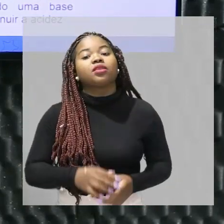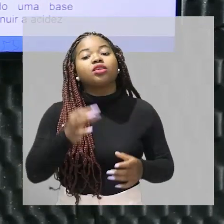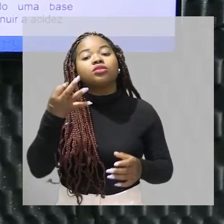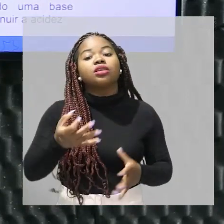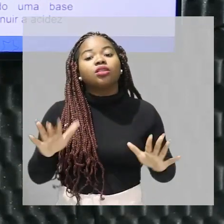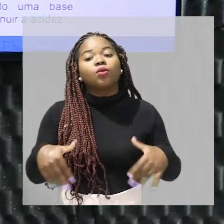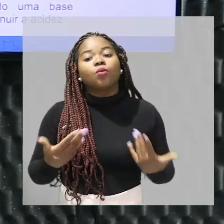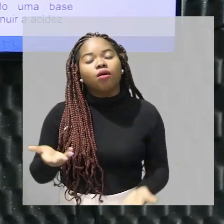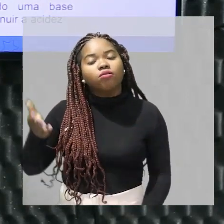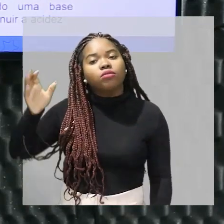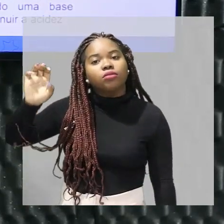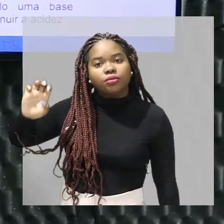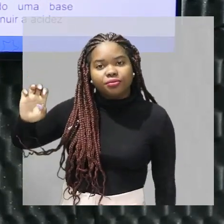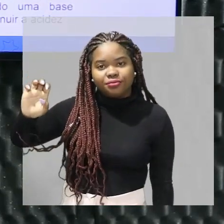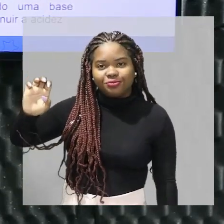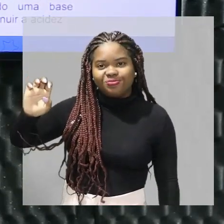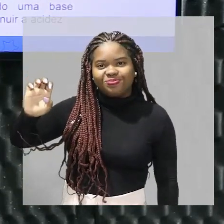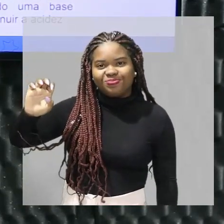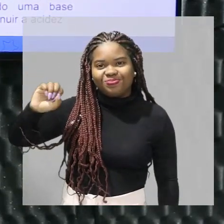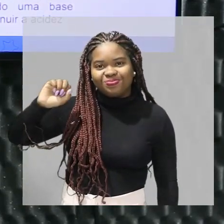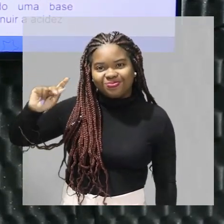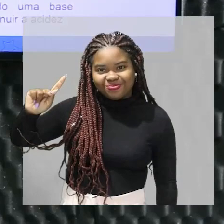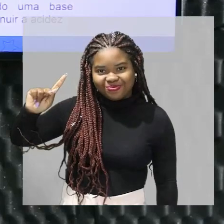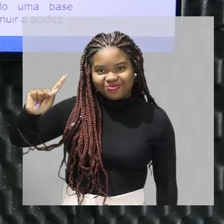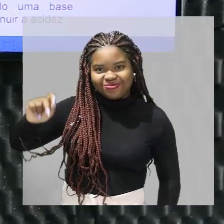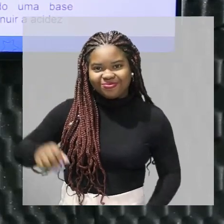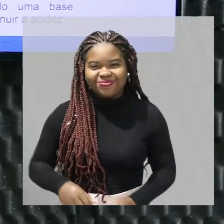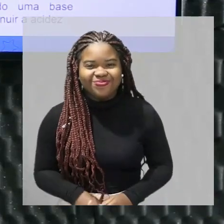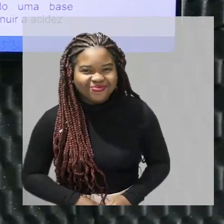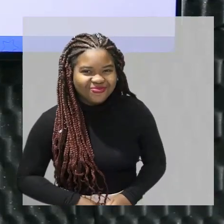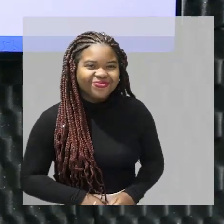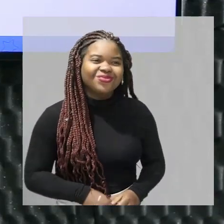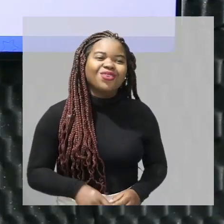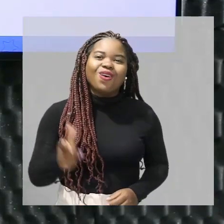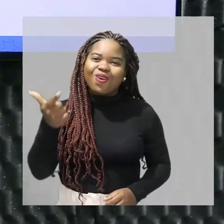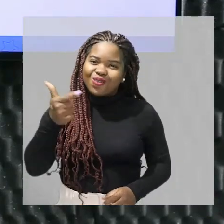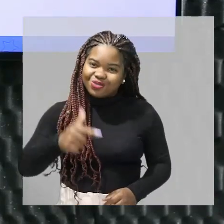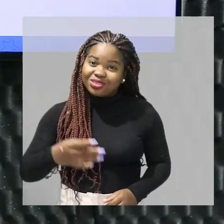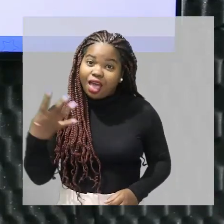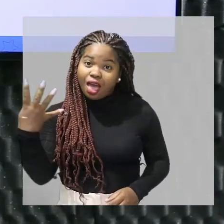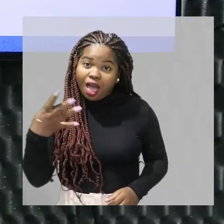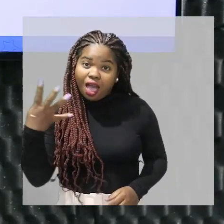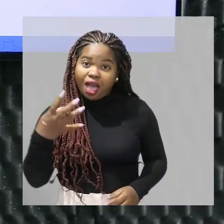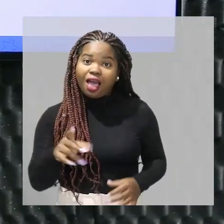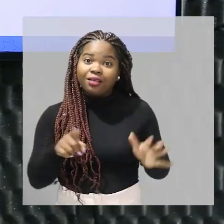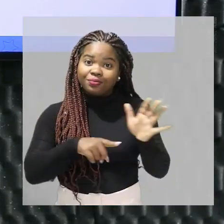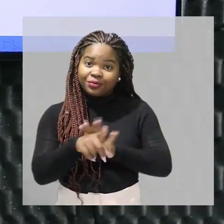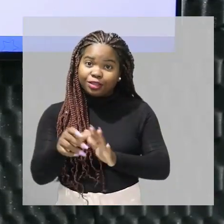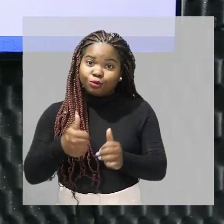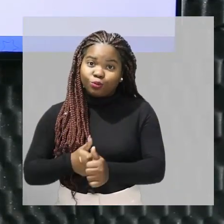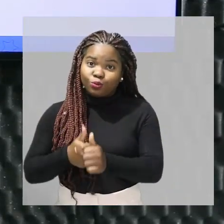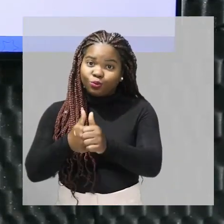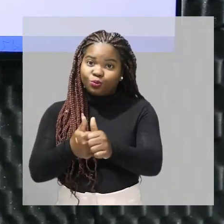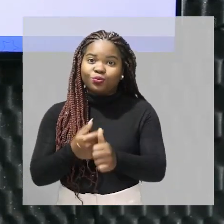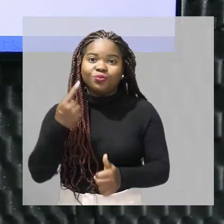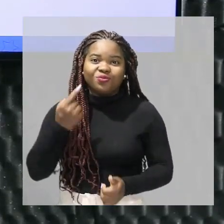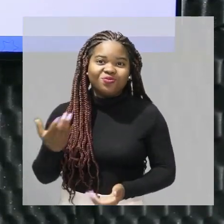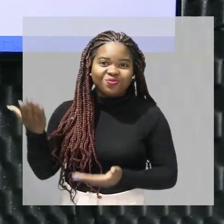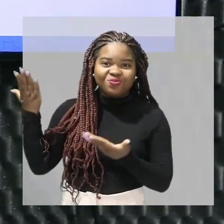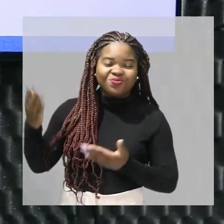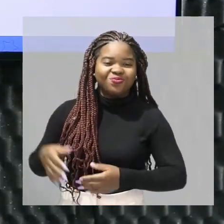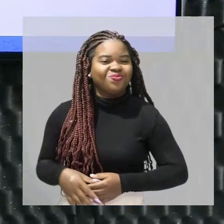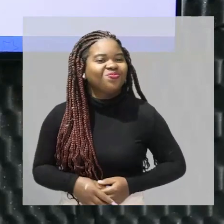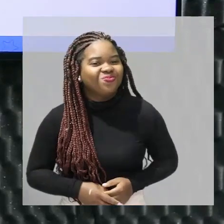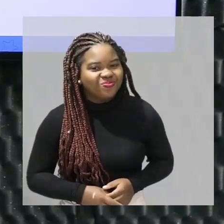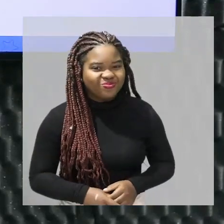alternativa correta, a letra E. Beleza? Então, vamos lá. Questão número 4. Uma antiga forma